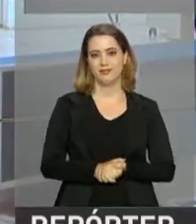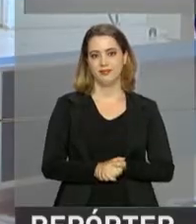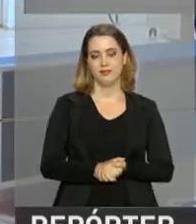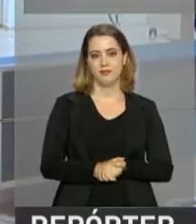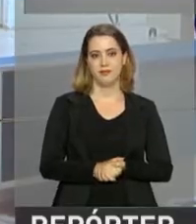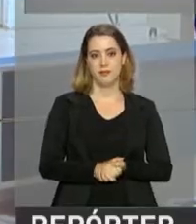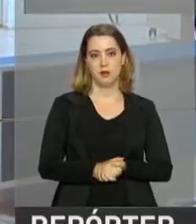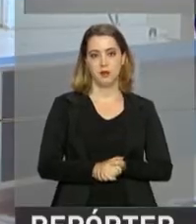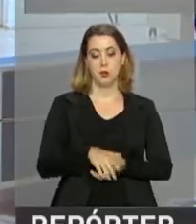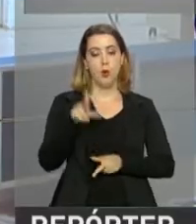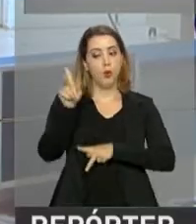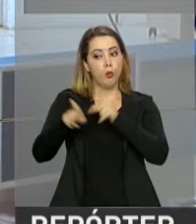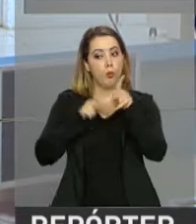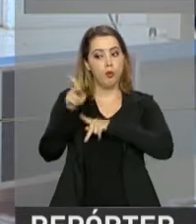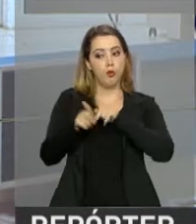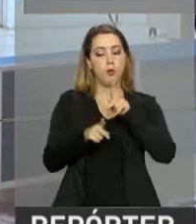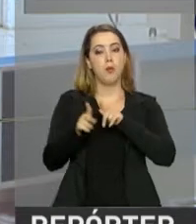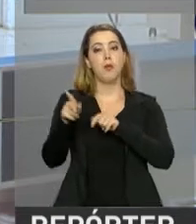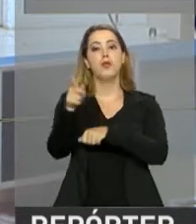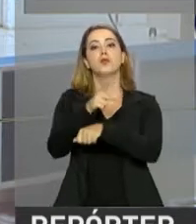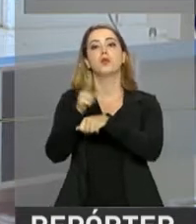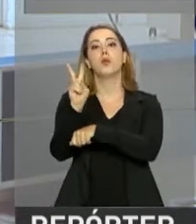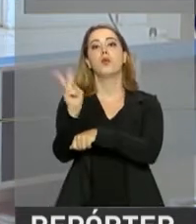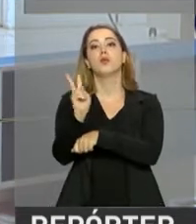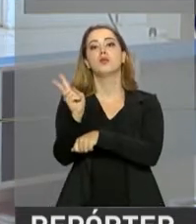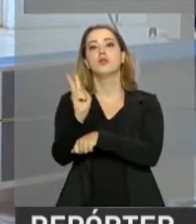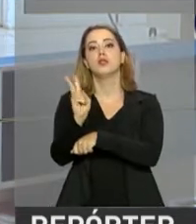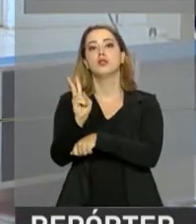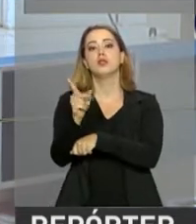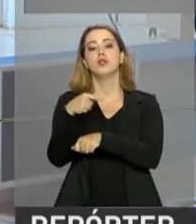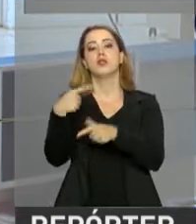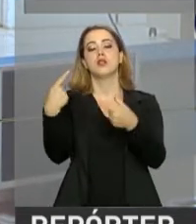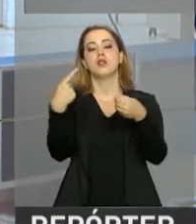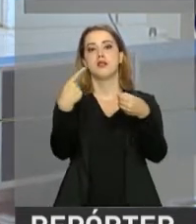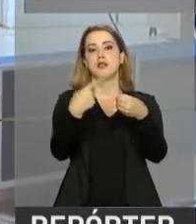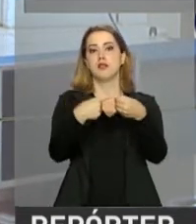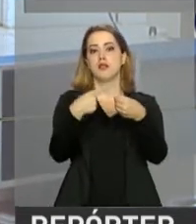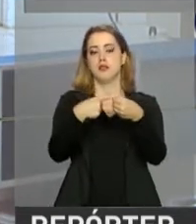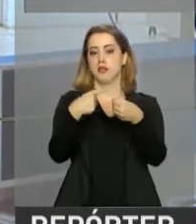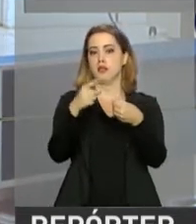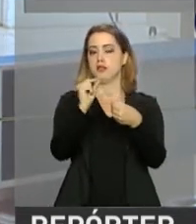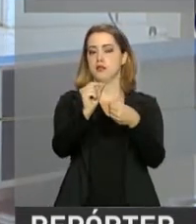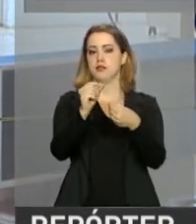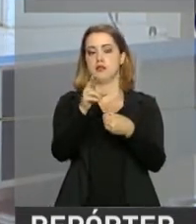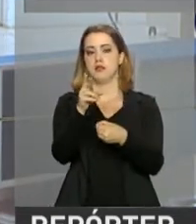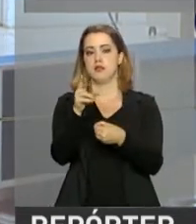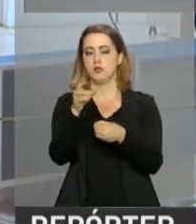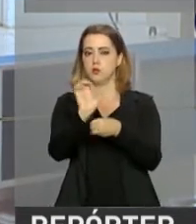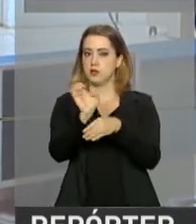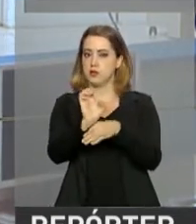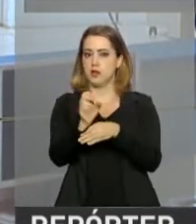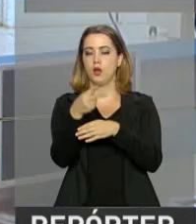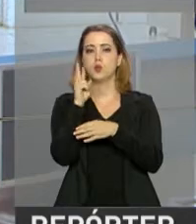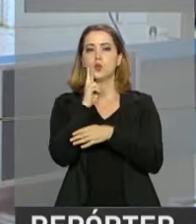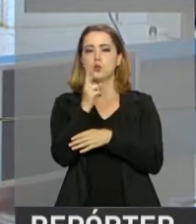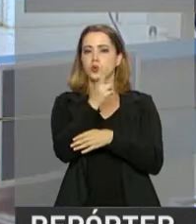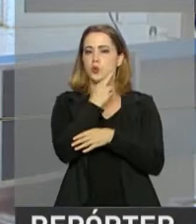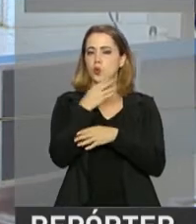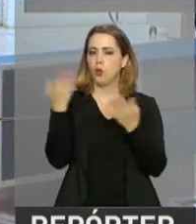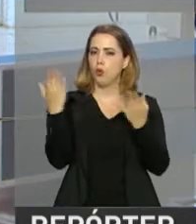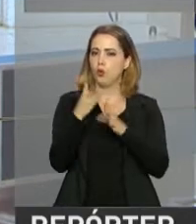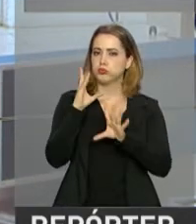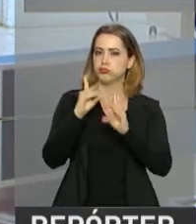a situação dos venezuelanos que estão em rouen pacaraíma em roraima foi discutida hoje em uma reunião